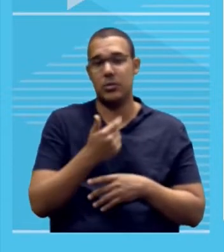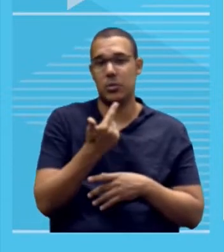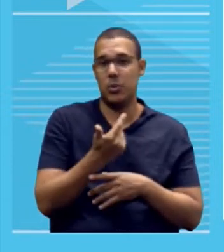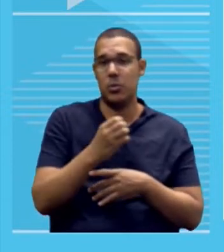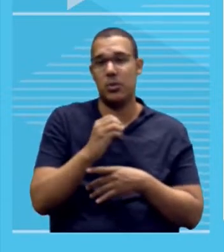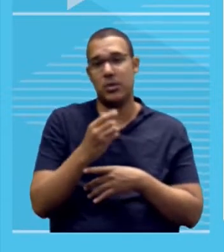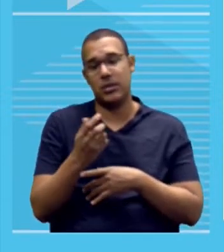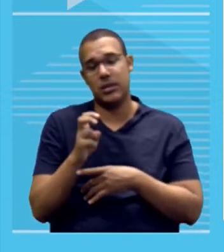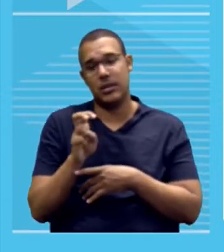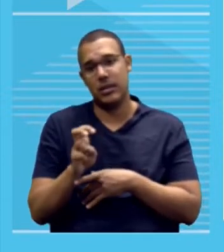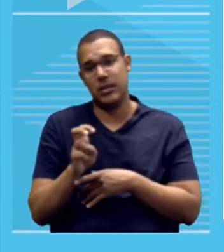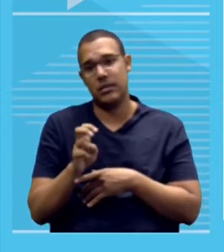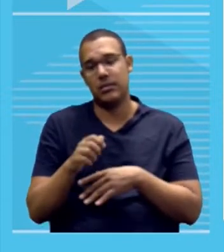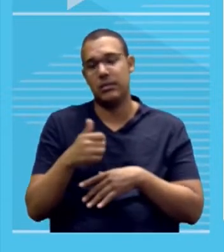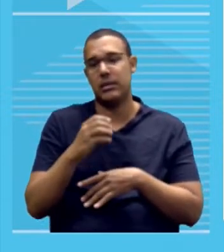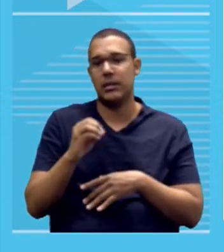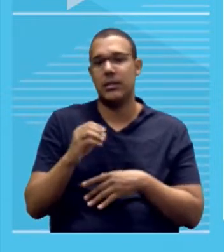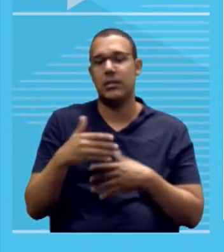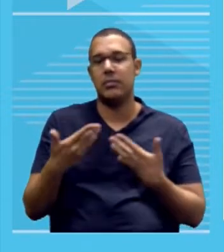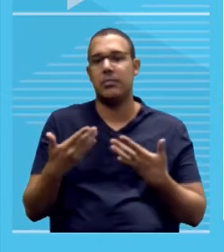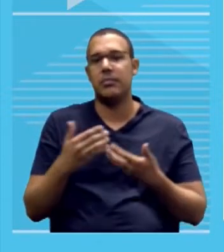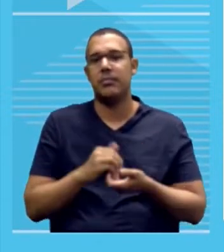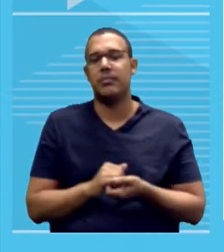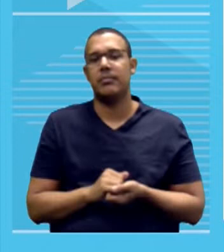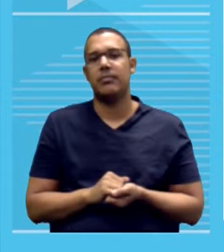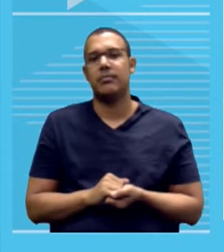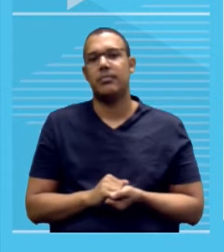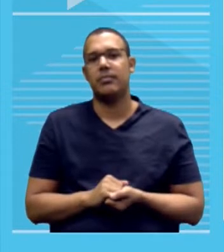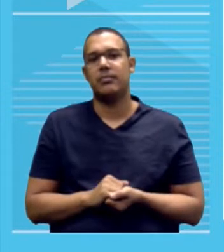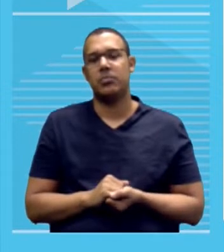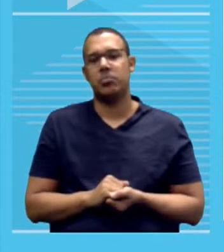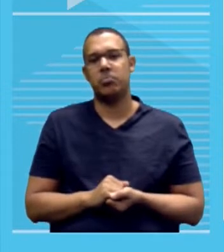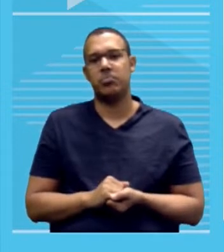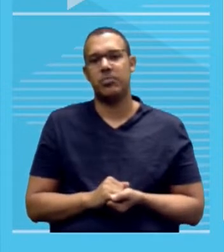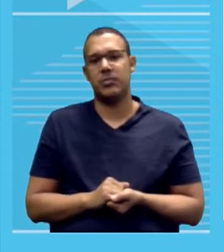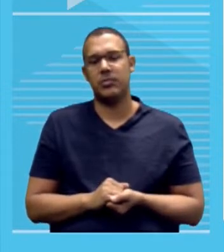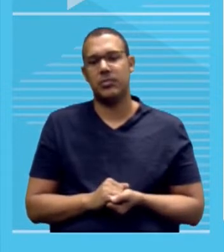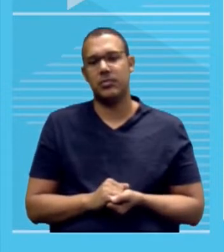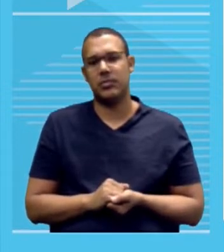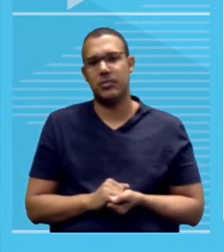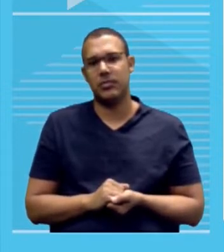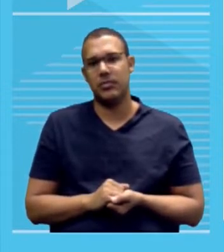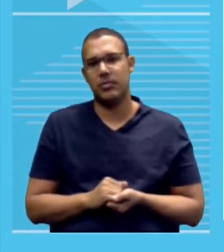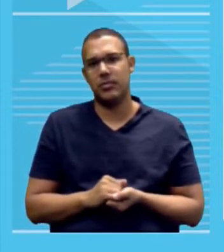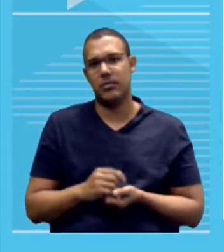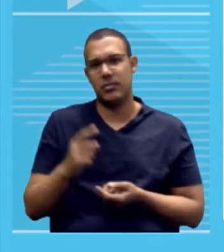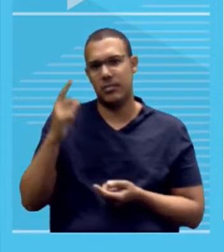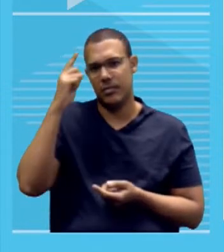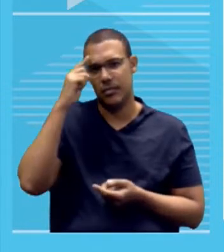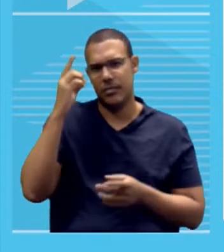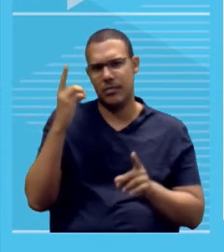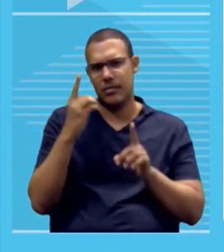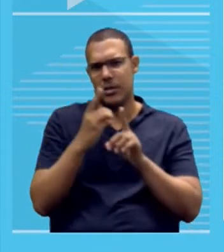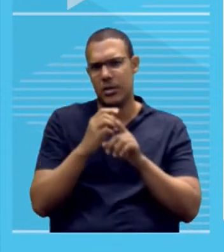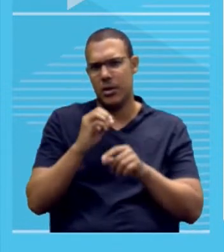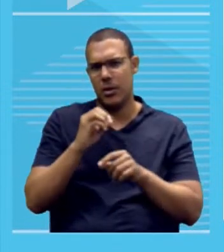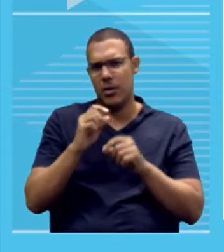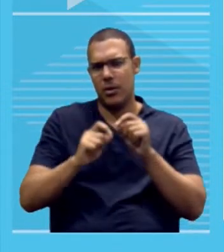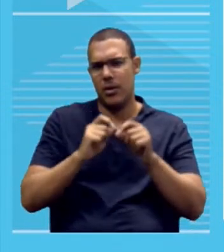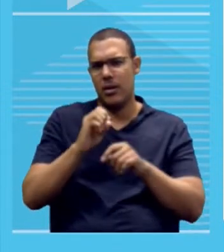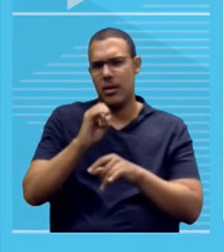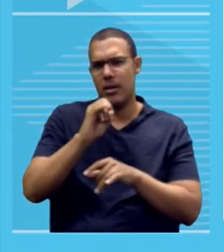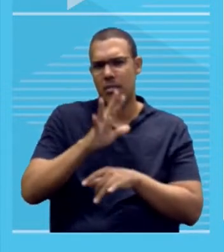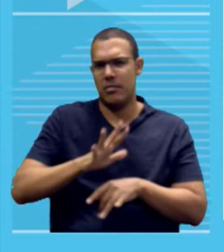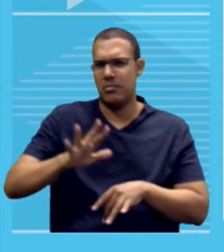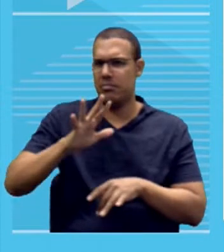cinco são 10 Quantos você vai comprar mais simples do que isso você pensar por exemplo que você vai encontrar uma imagem numa